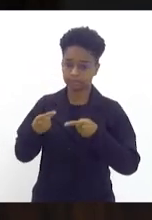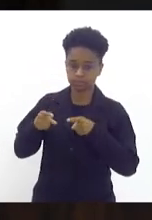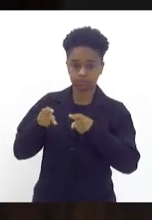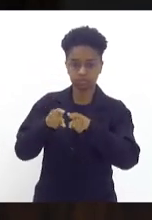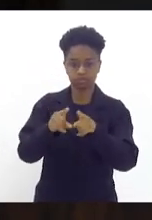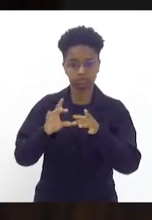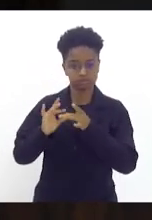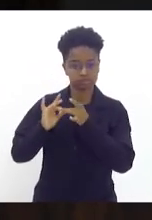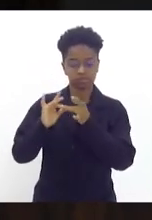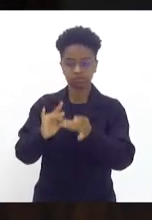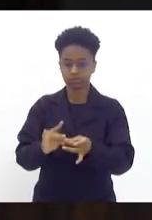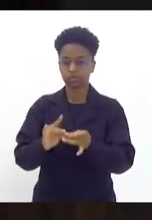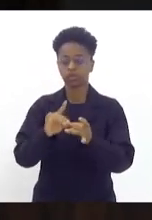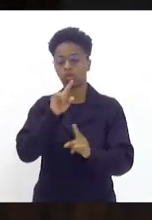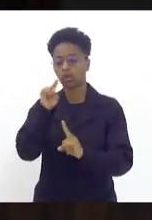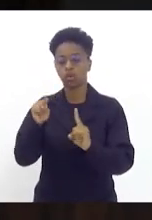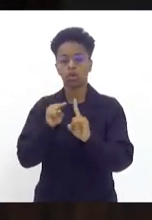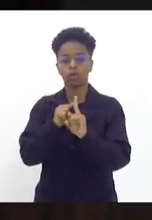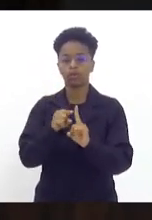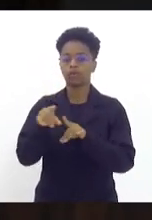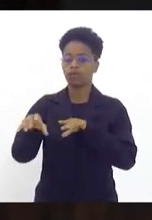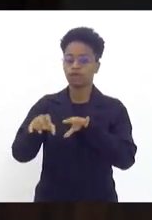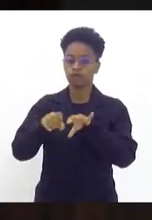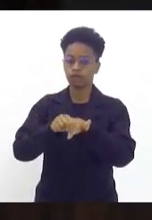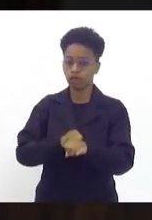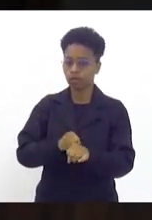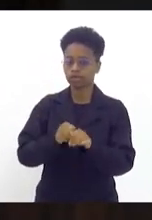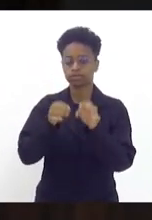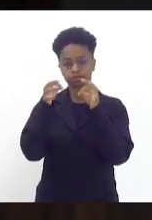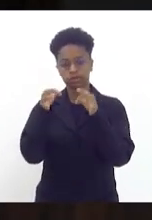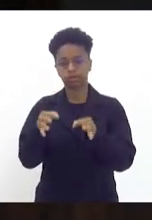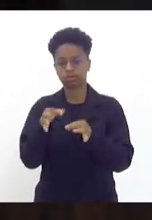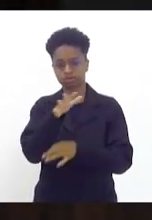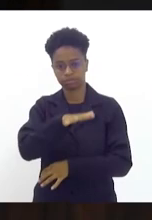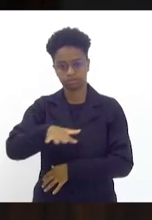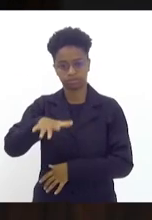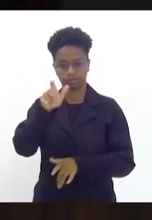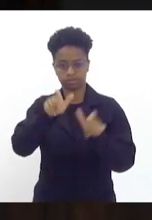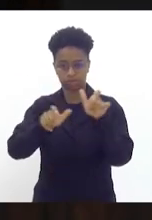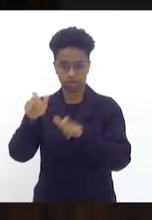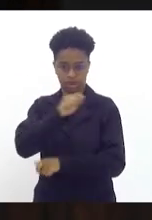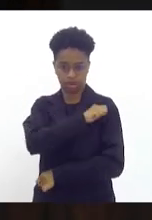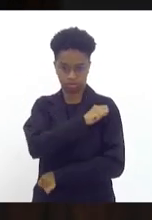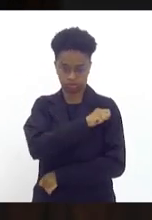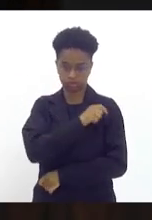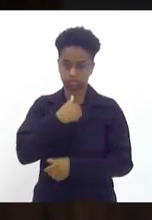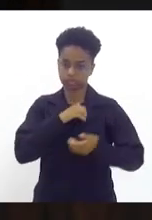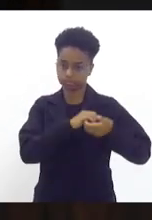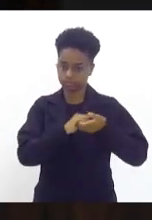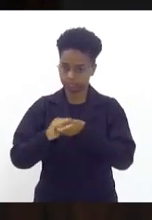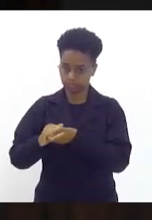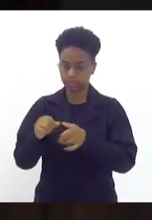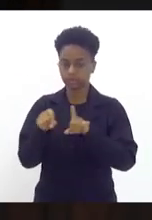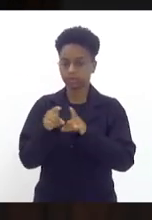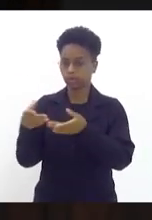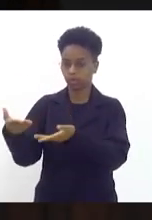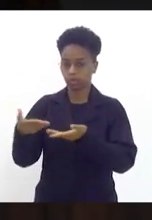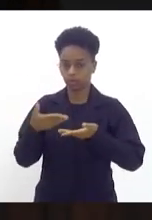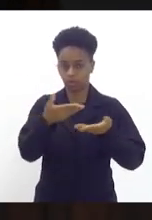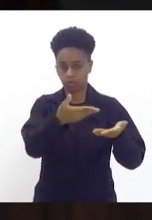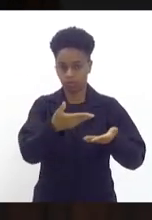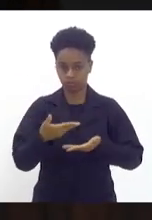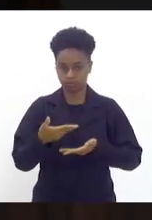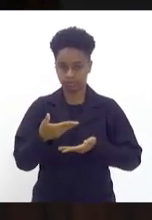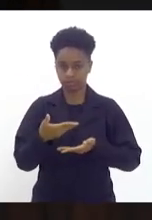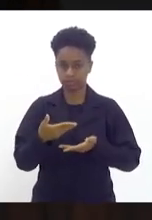juntas, visando a formação integral do indivíduo. Quero saudar e convidar para fazer parte